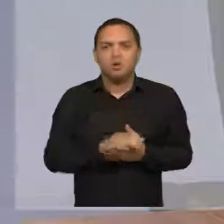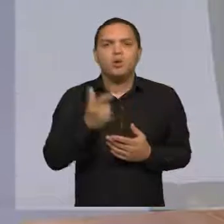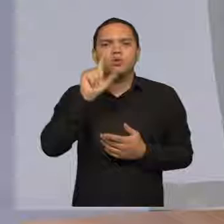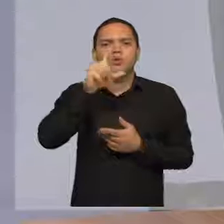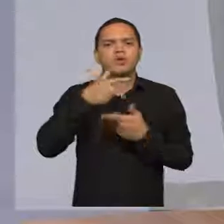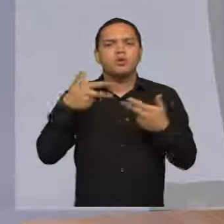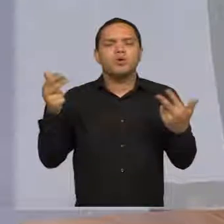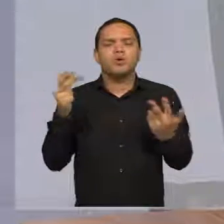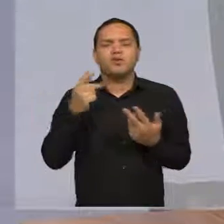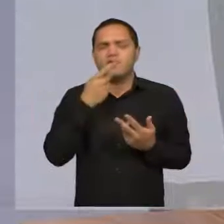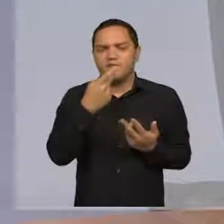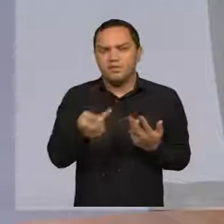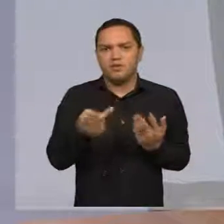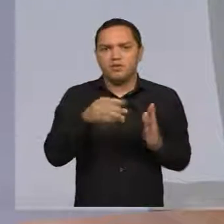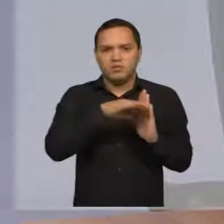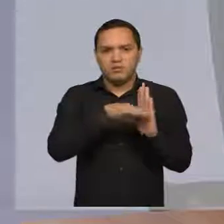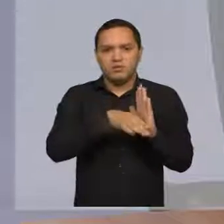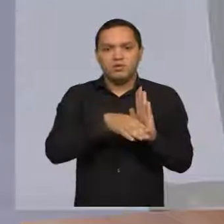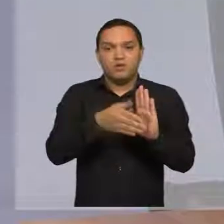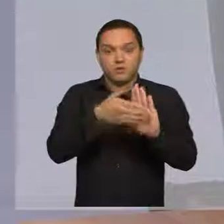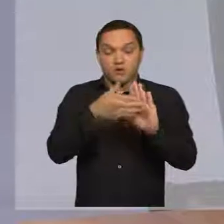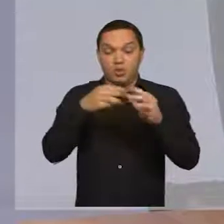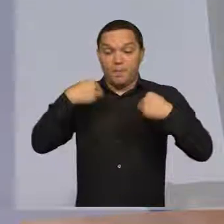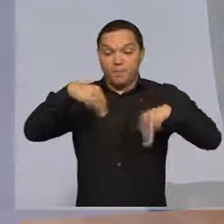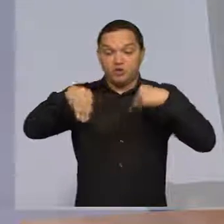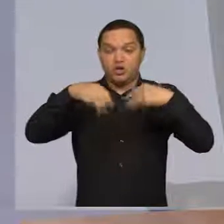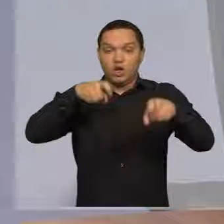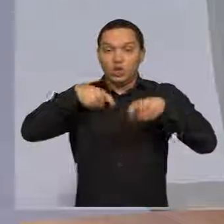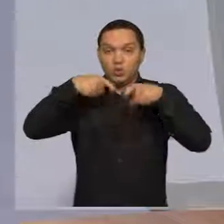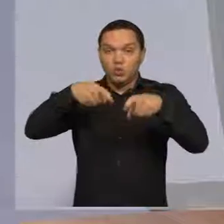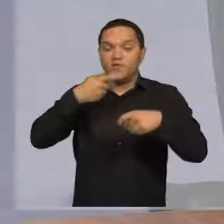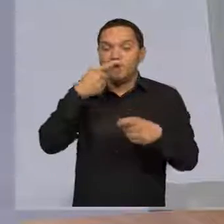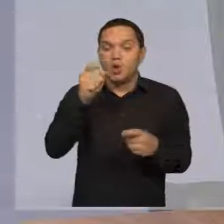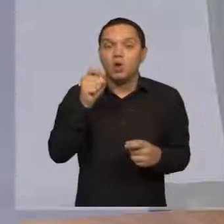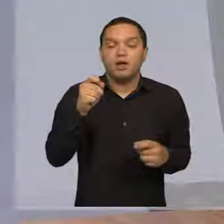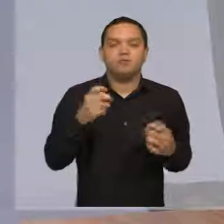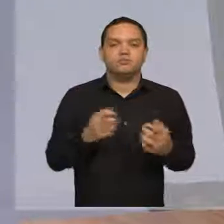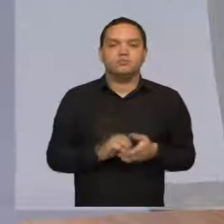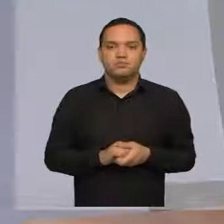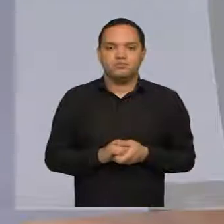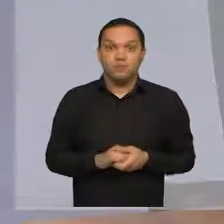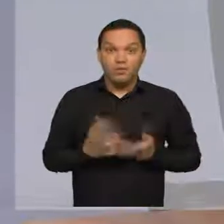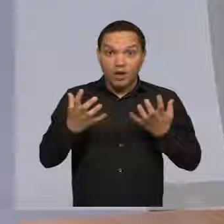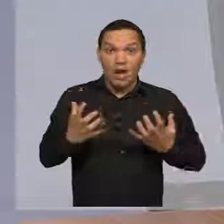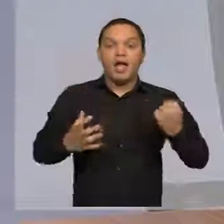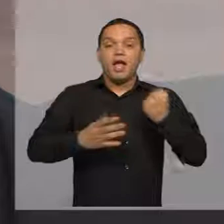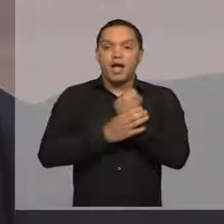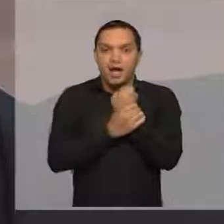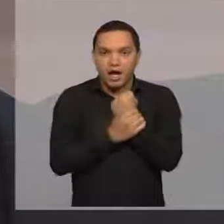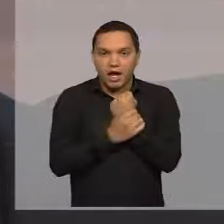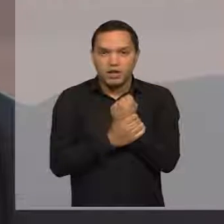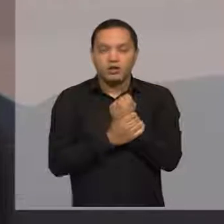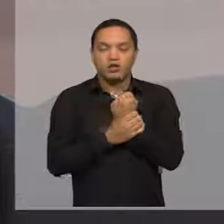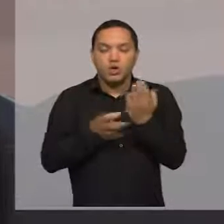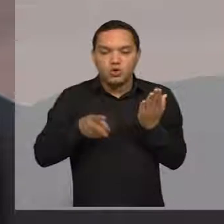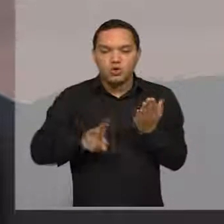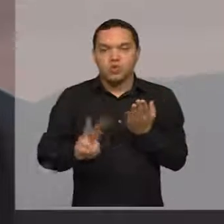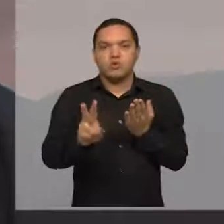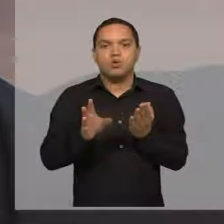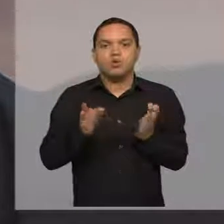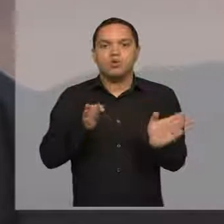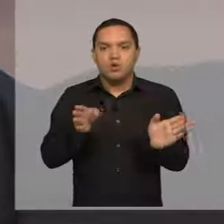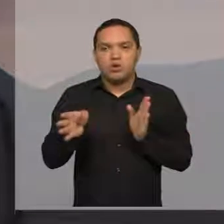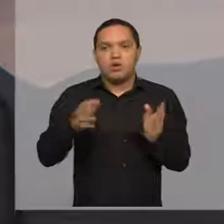obviedade, sequenciando essa proposta que vem do Ministério da Agricultura. Olha aí, garantir a continuidade do acesso